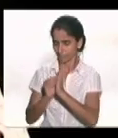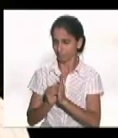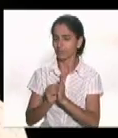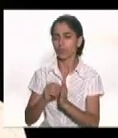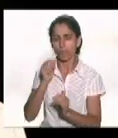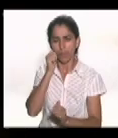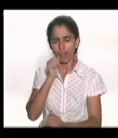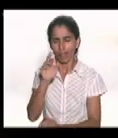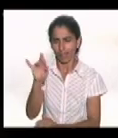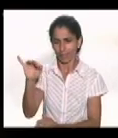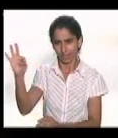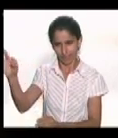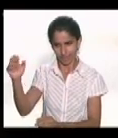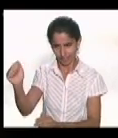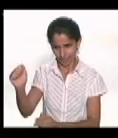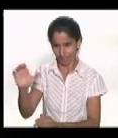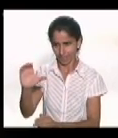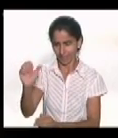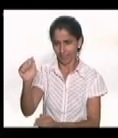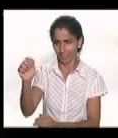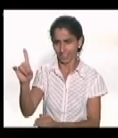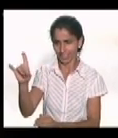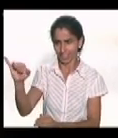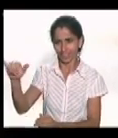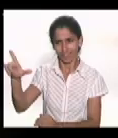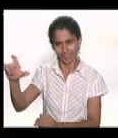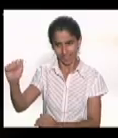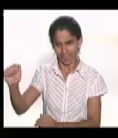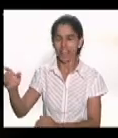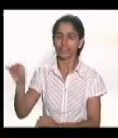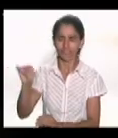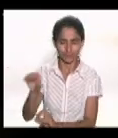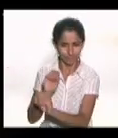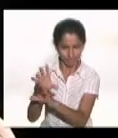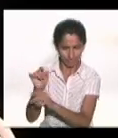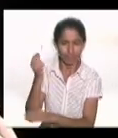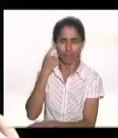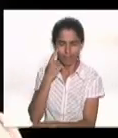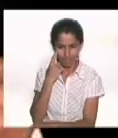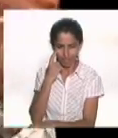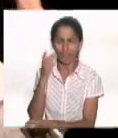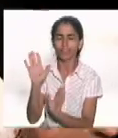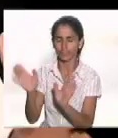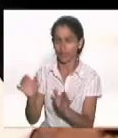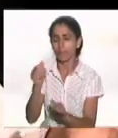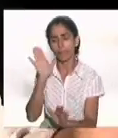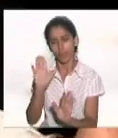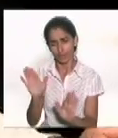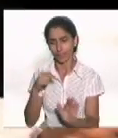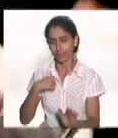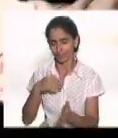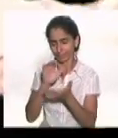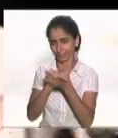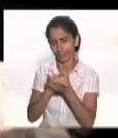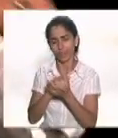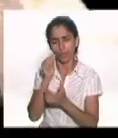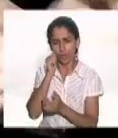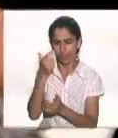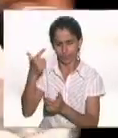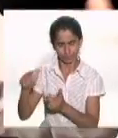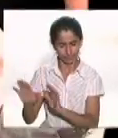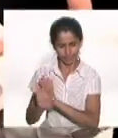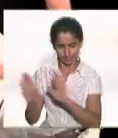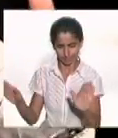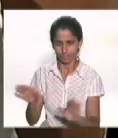coreografia para Rita Cadillac? Fiz, conta aí pra gente. Nada, fiz. Mas eu tenho a minha esposa na época, as meninas. É